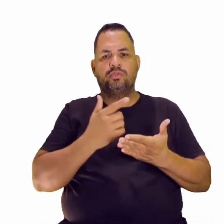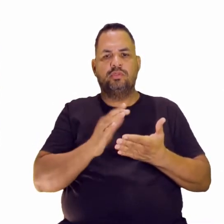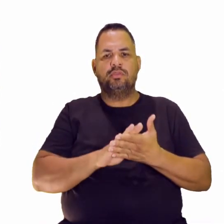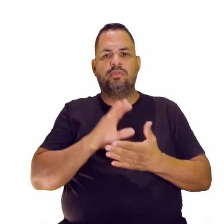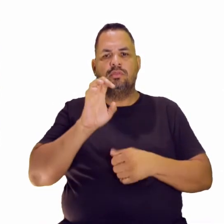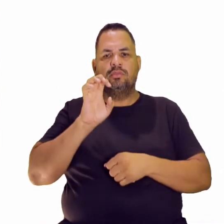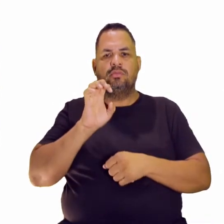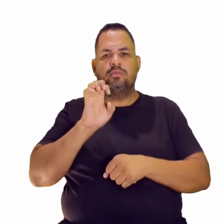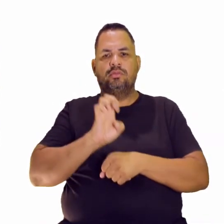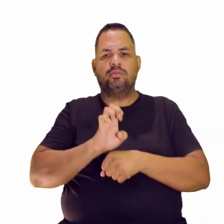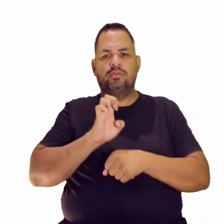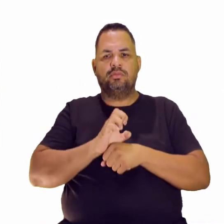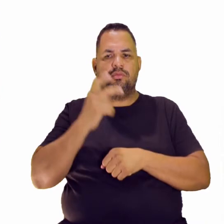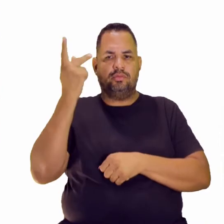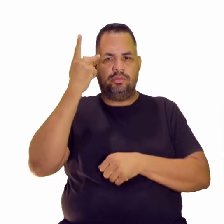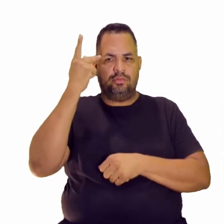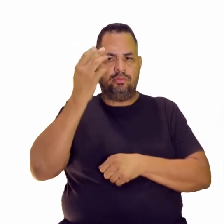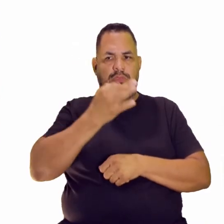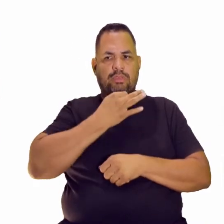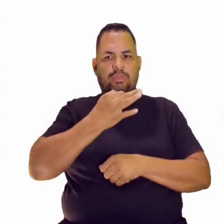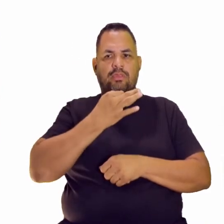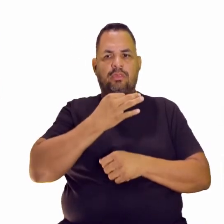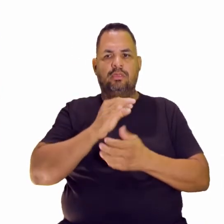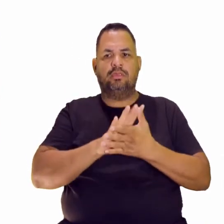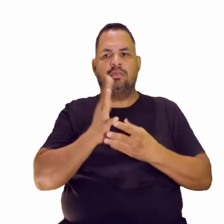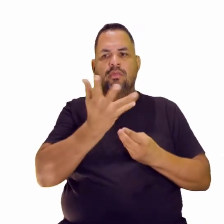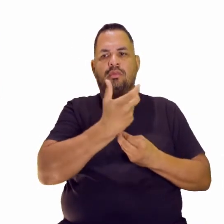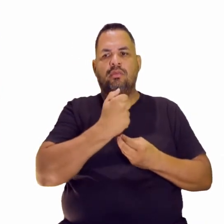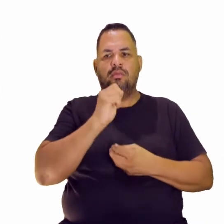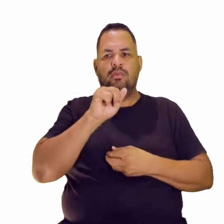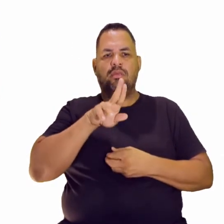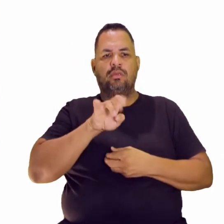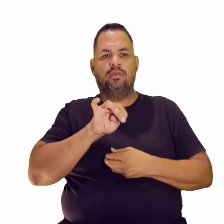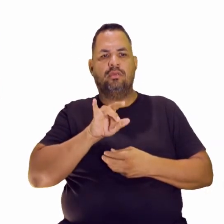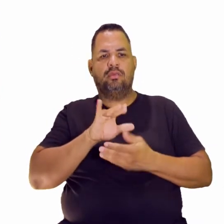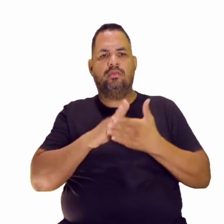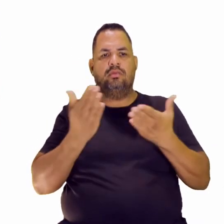Paulo, criticou violentamente a arte de Anita